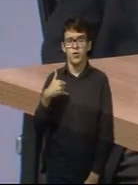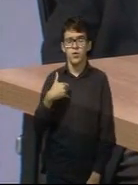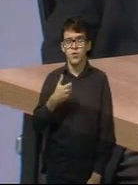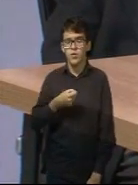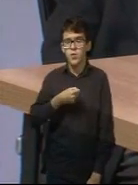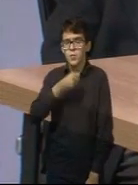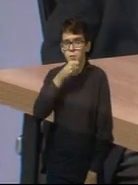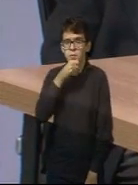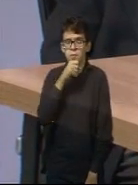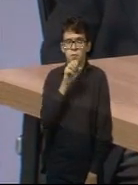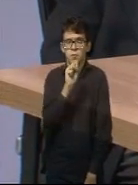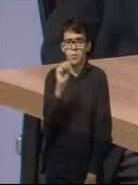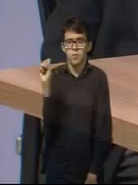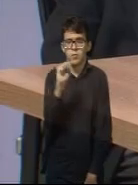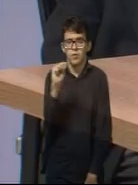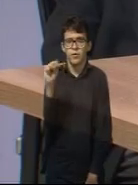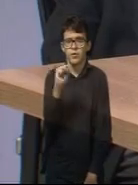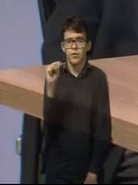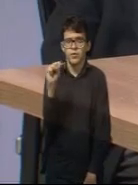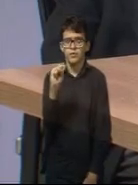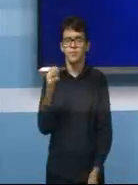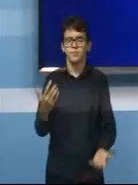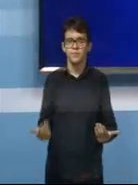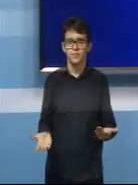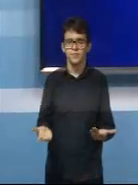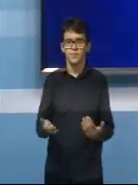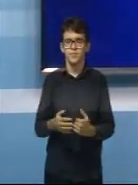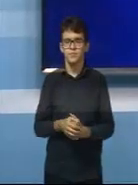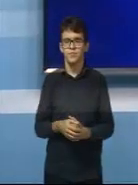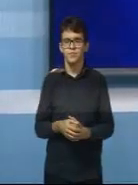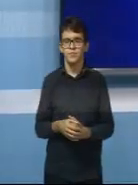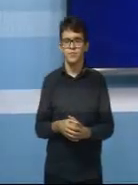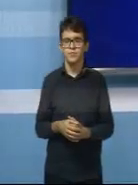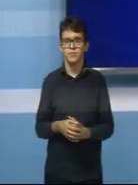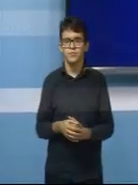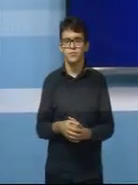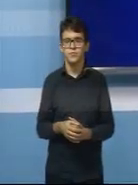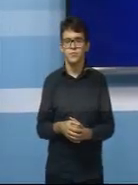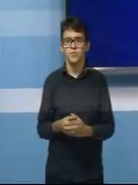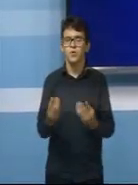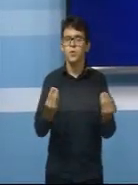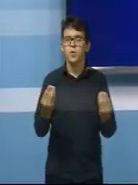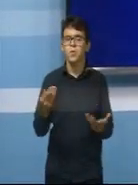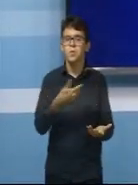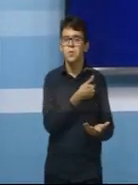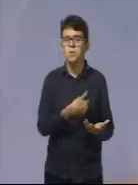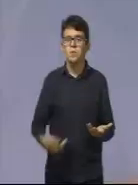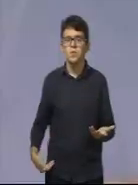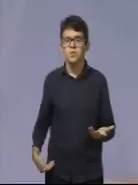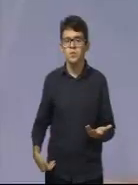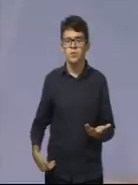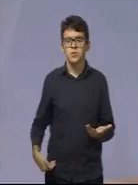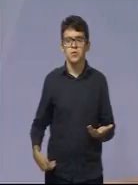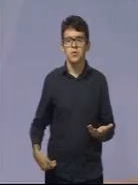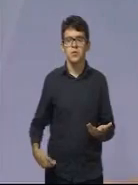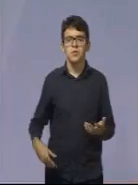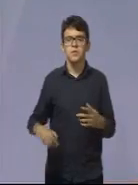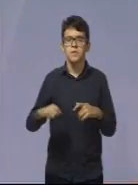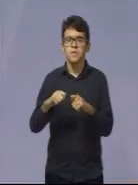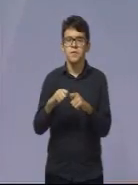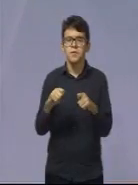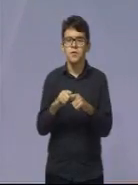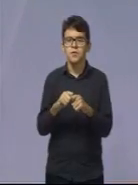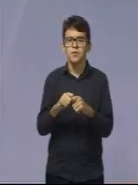né? Então tem que ver. Quando se refere também aos privilégios, Roberto... Por que o governo vai para a Restinga da Marambaia levando